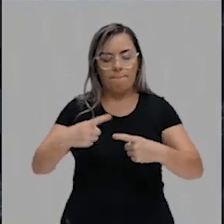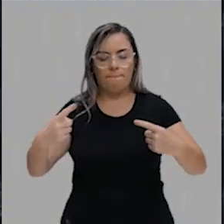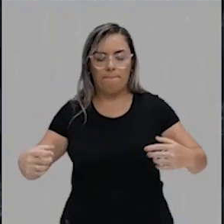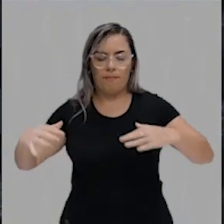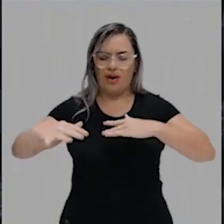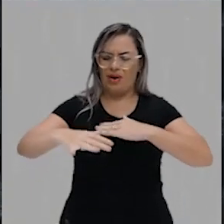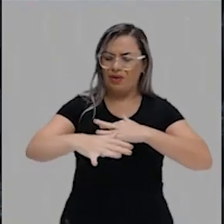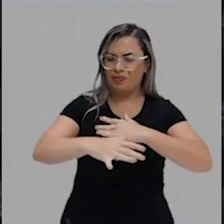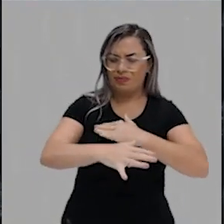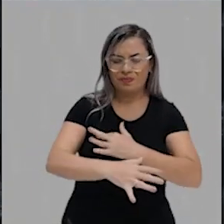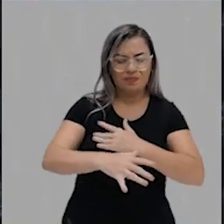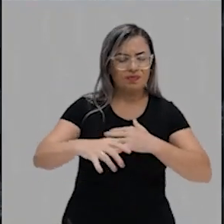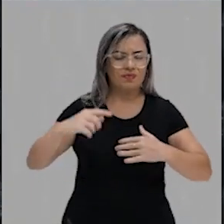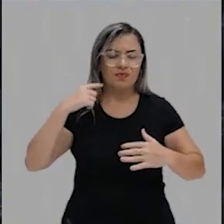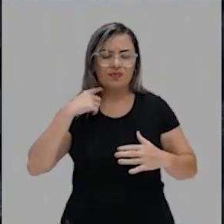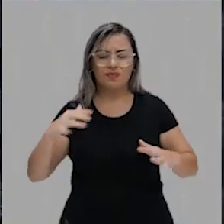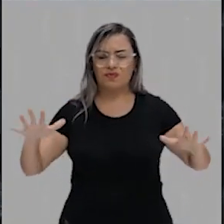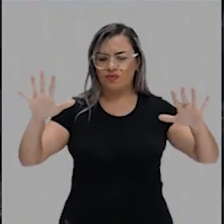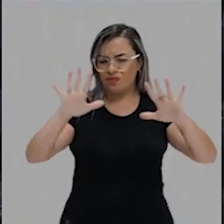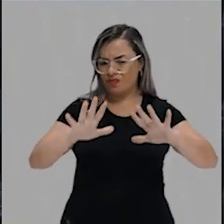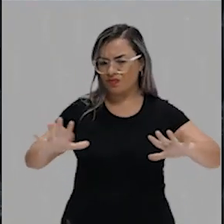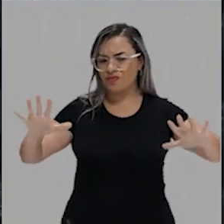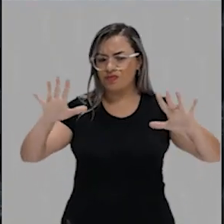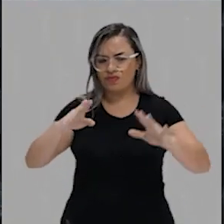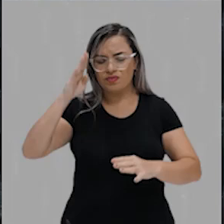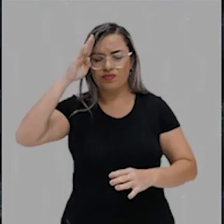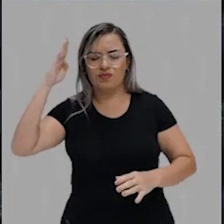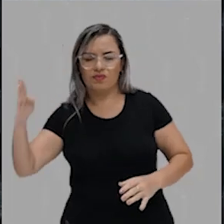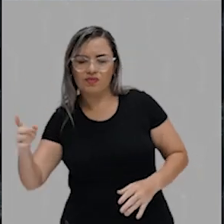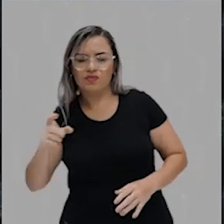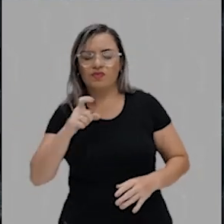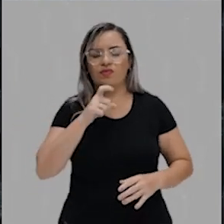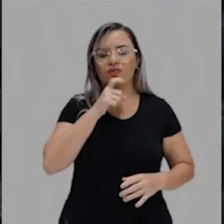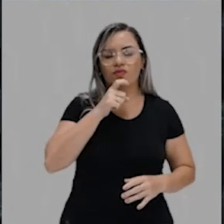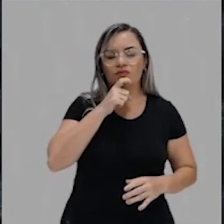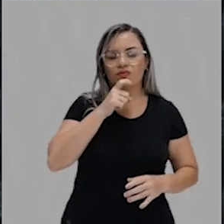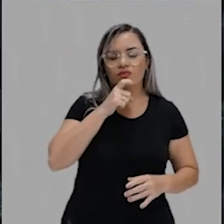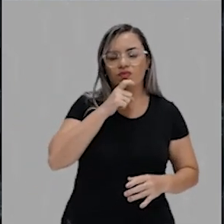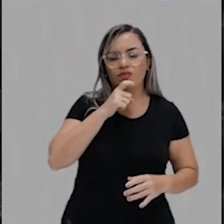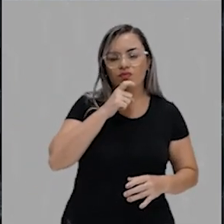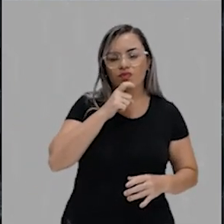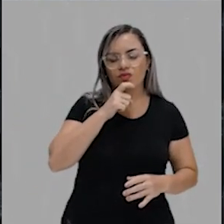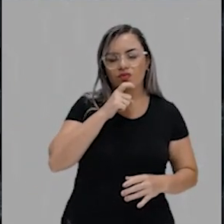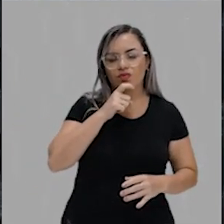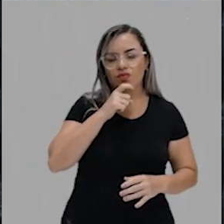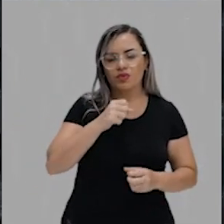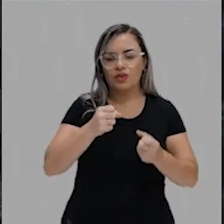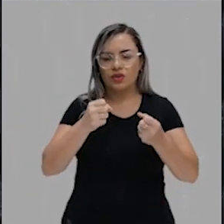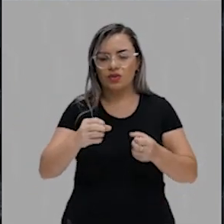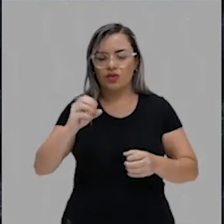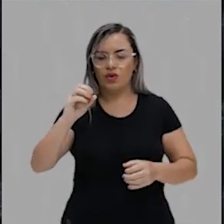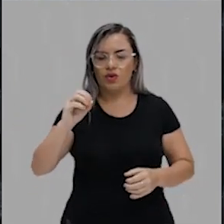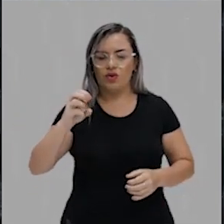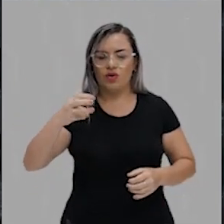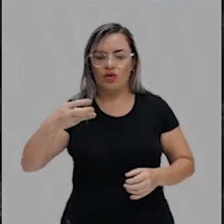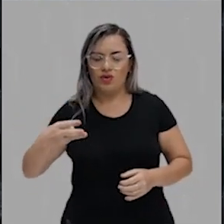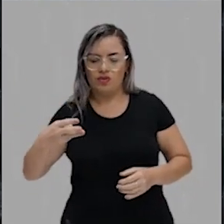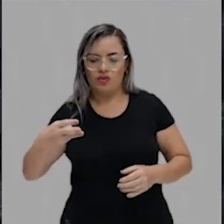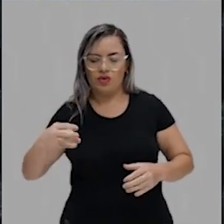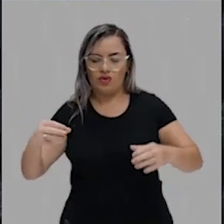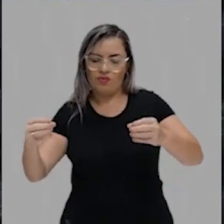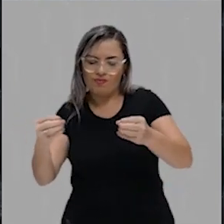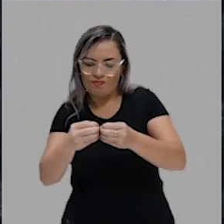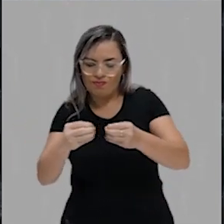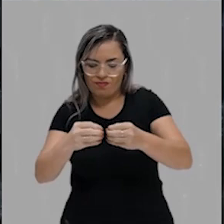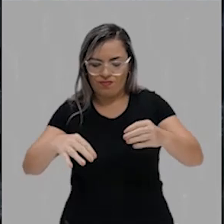muita poluição, certo? Principalmente no inverno, os gases poluentes, inclusive o ozônio, podem ficar próximos à superfície